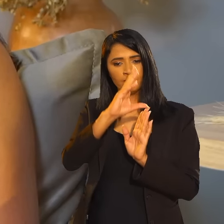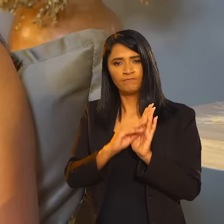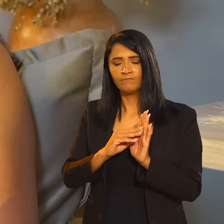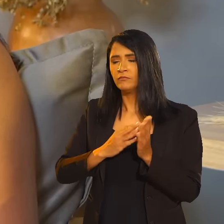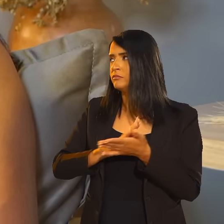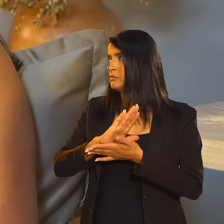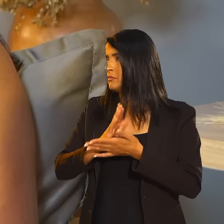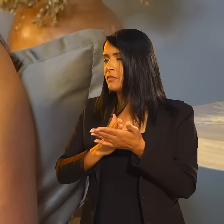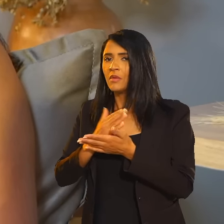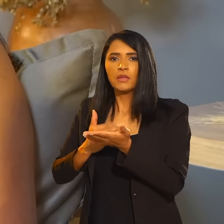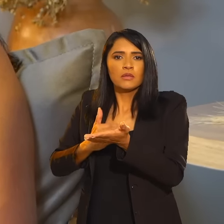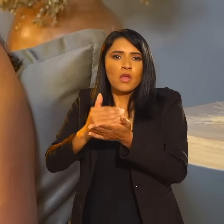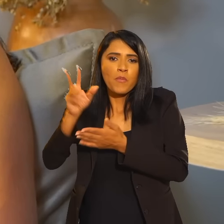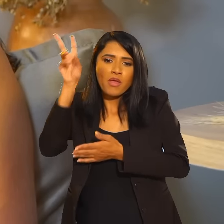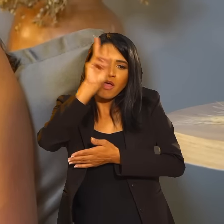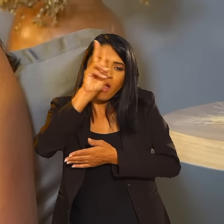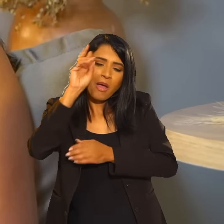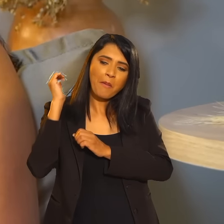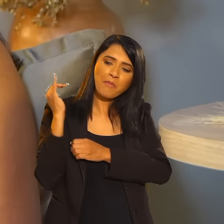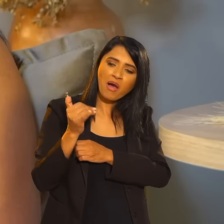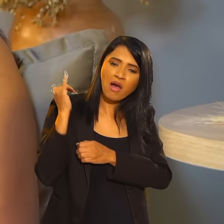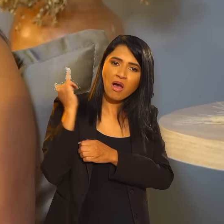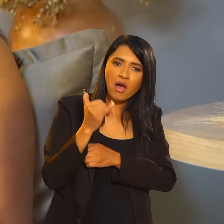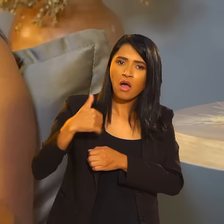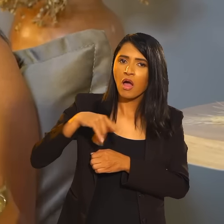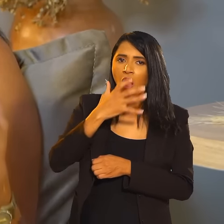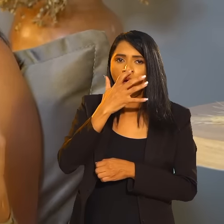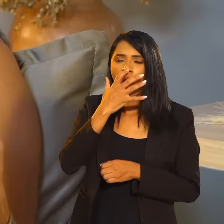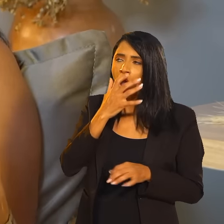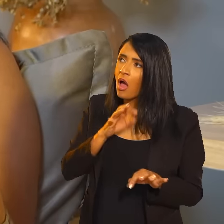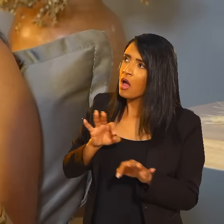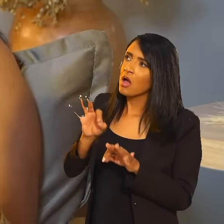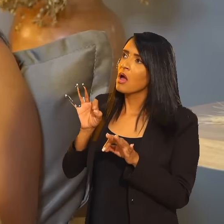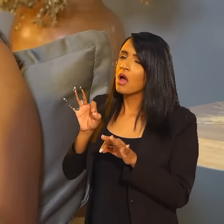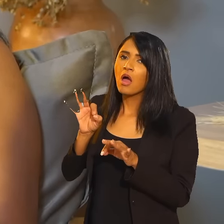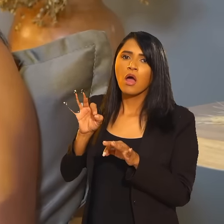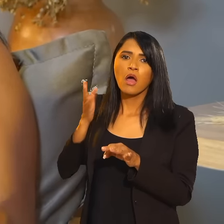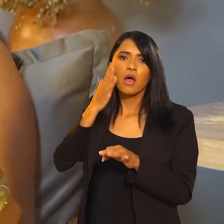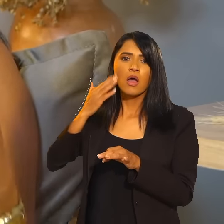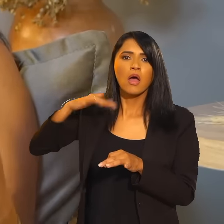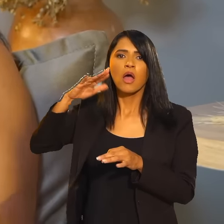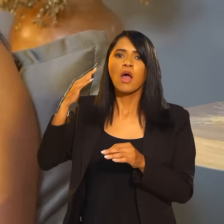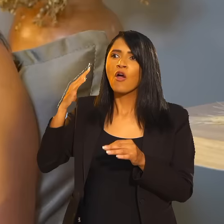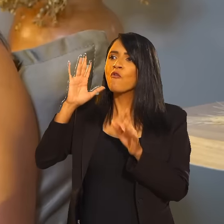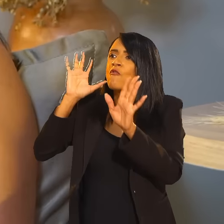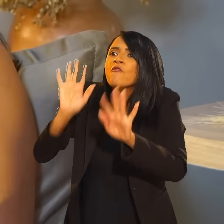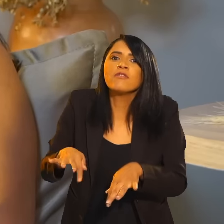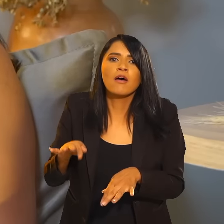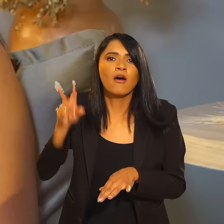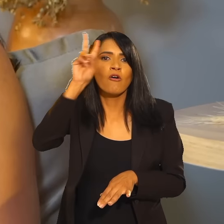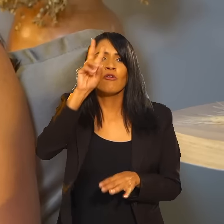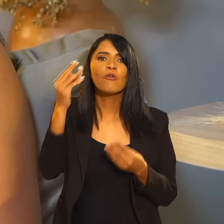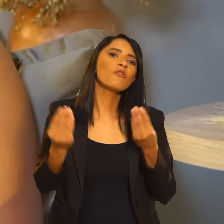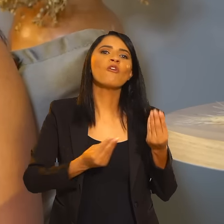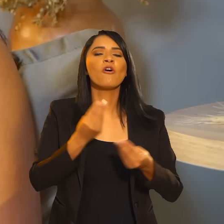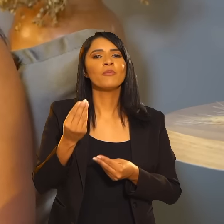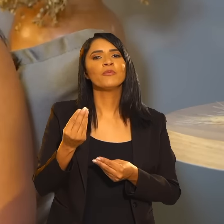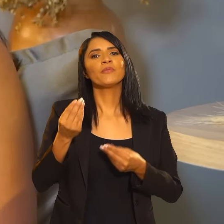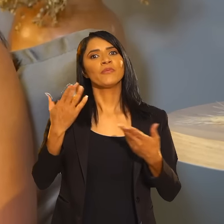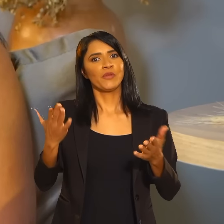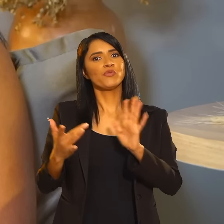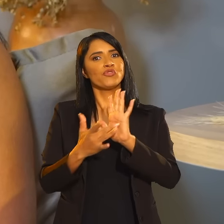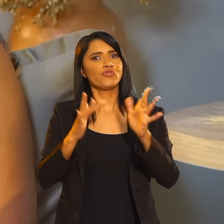conteúdo pode ser o mais chato, mas você começa com uma história, os meninos todos olham para você e eles querem saber o desfecho daquela história.